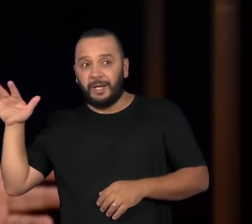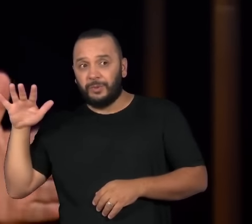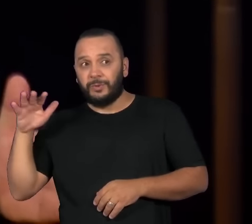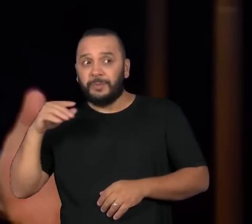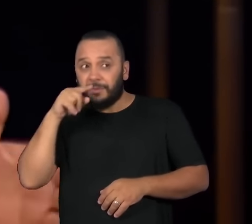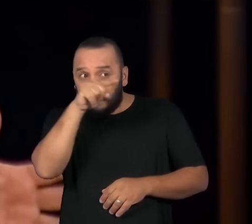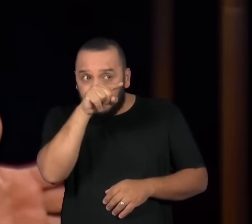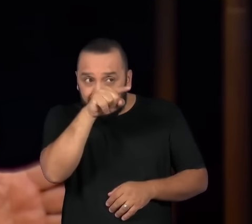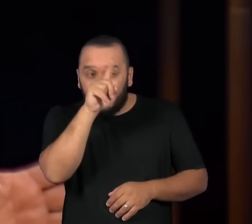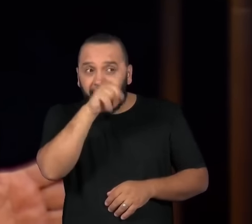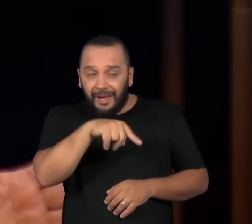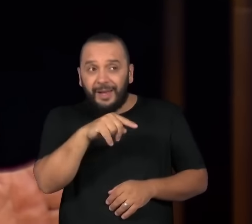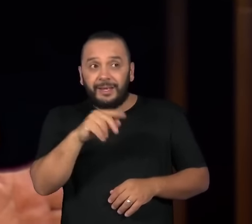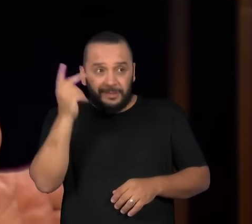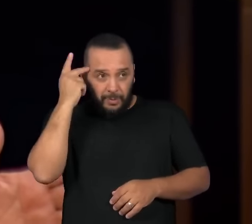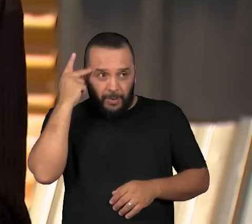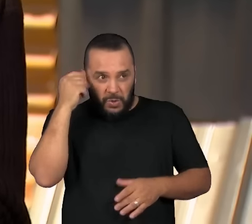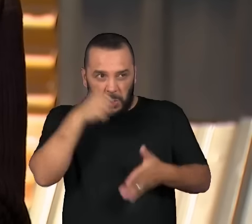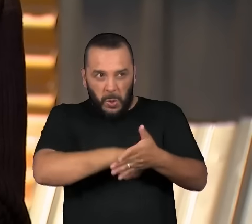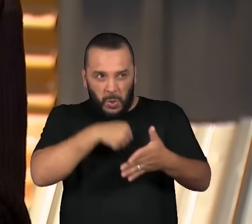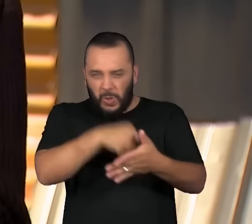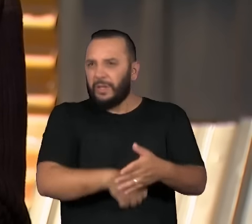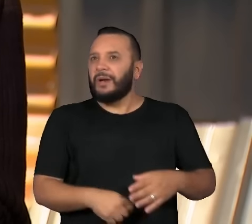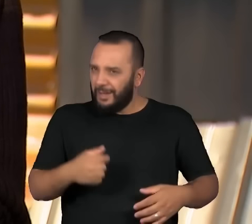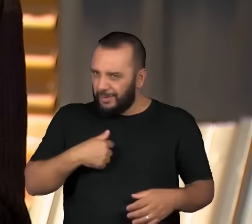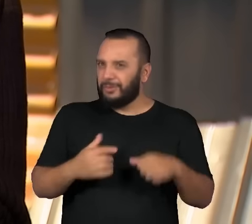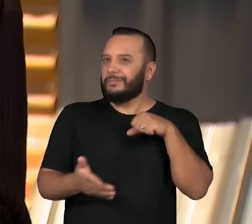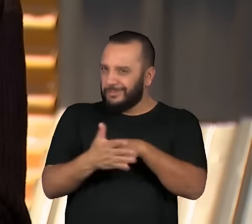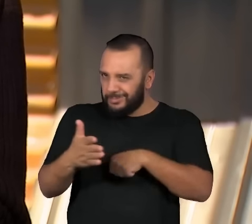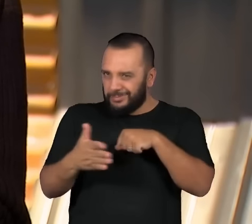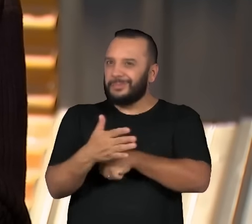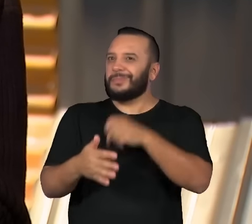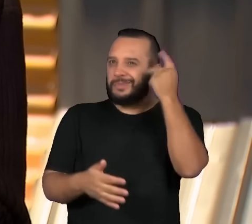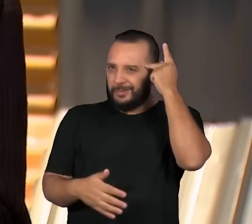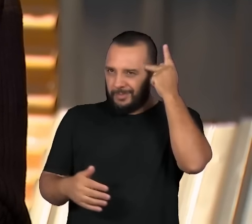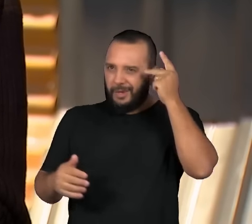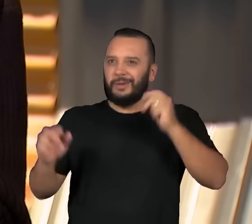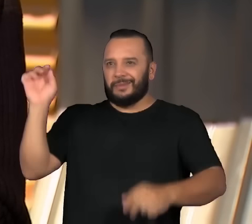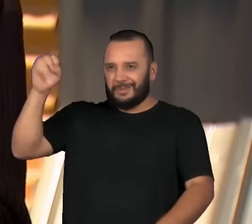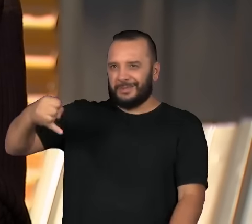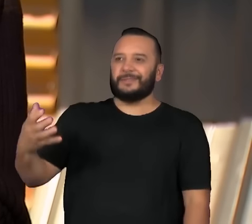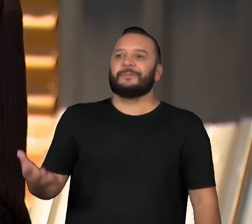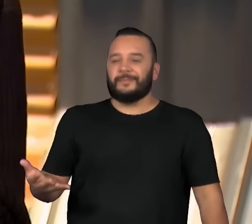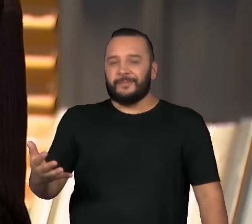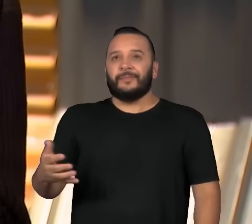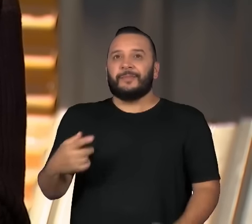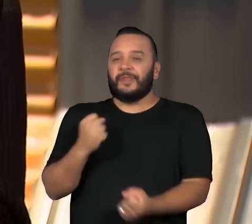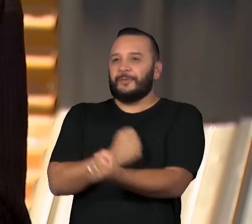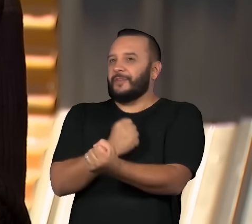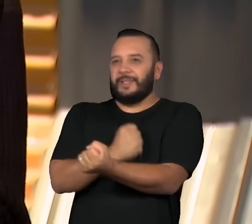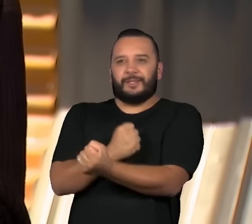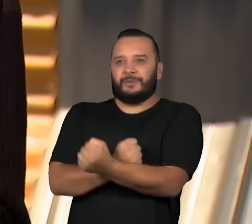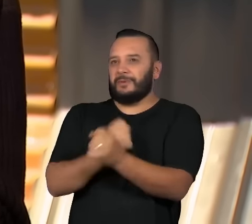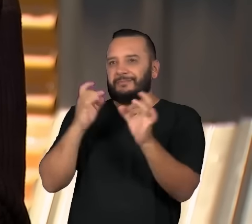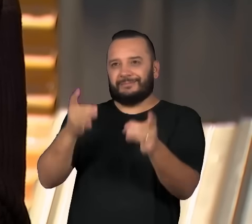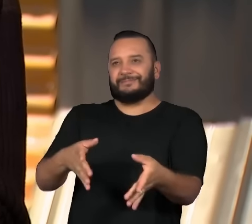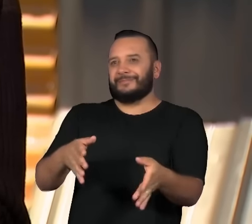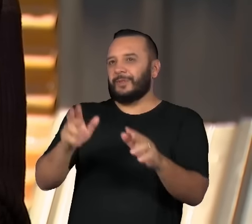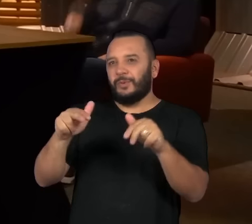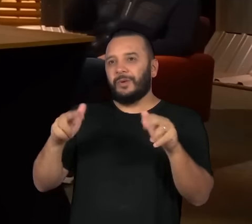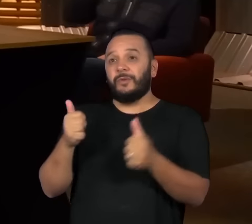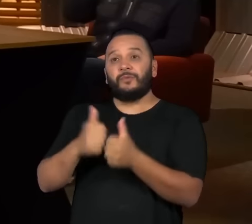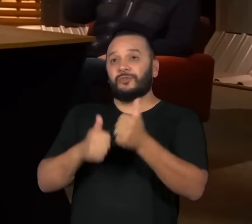um São Paulino, militante, digamos. Sim, eu sou muito fanático, mano. Eu costumo dizer que é o único vício que eu não consigo largar, é o futebol, mano.